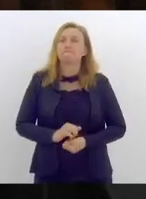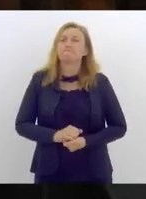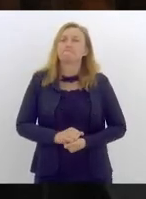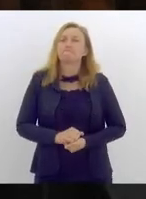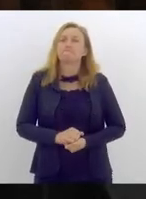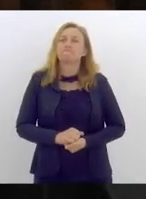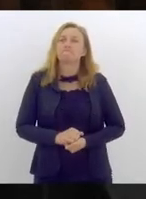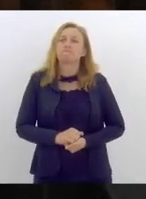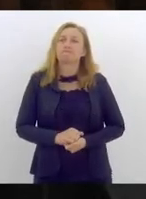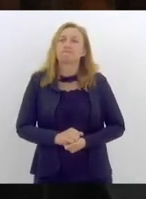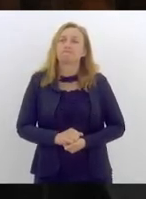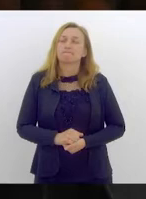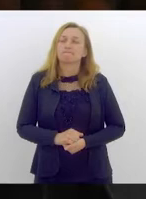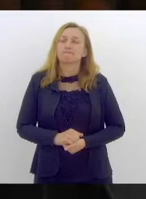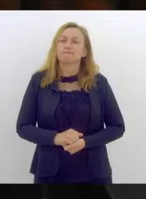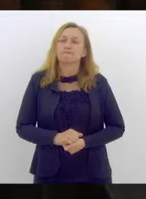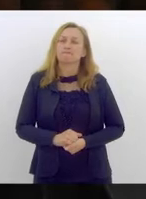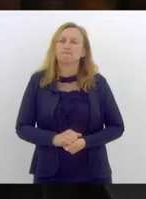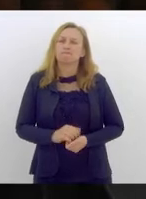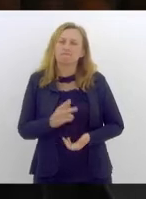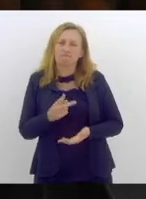porque são episódios